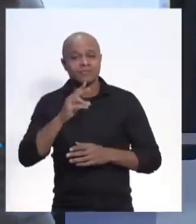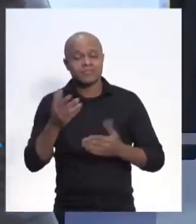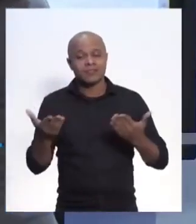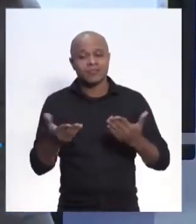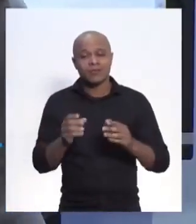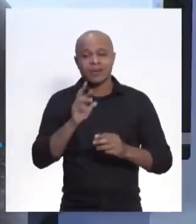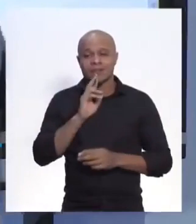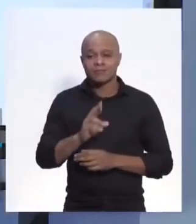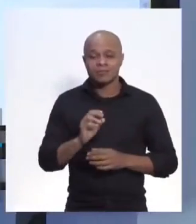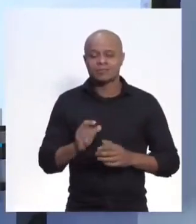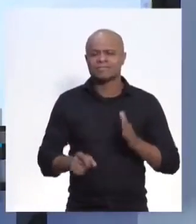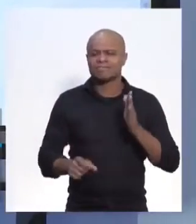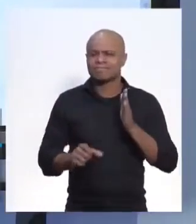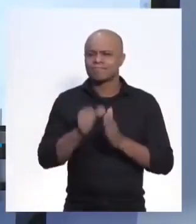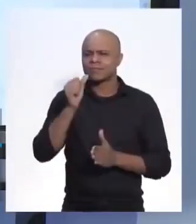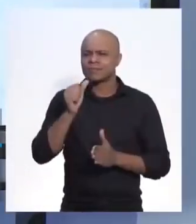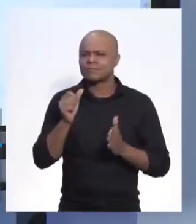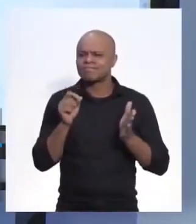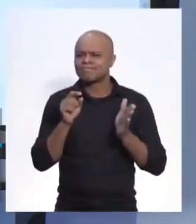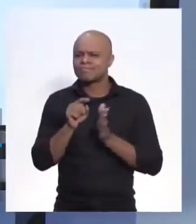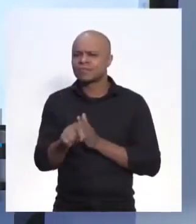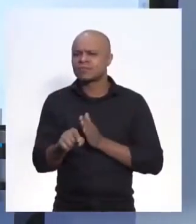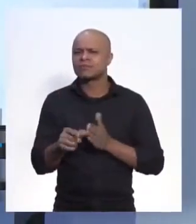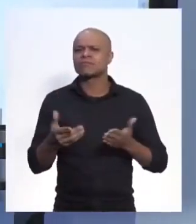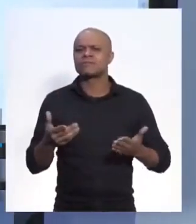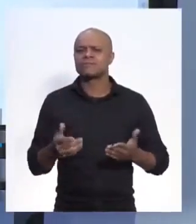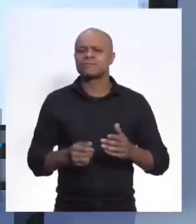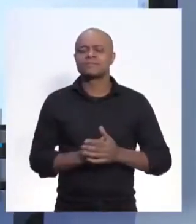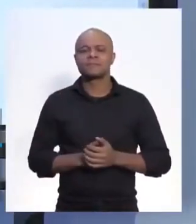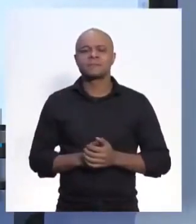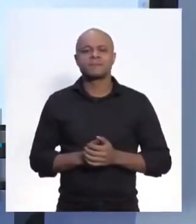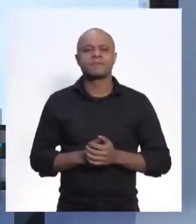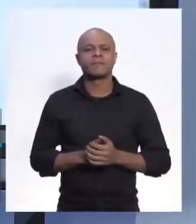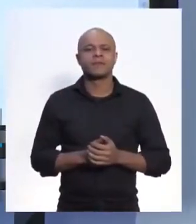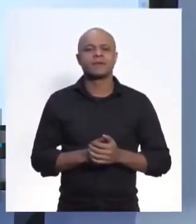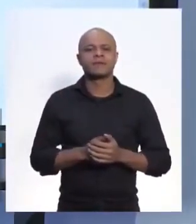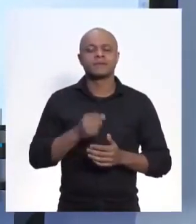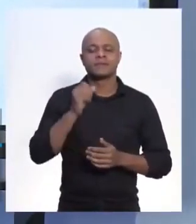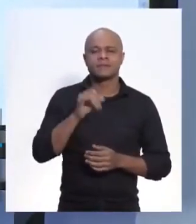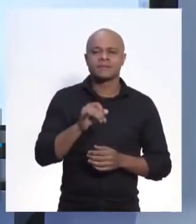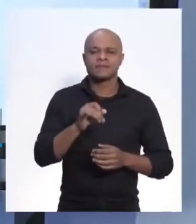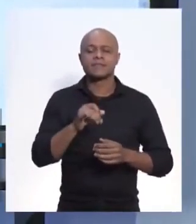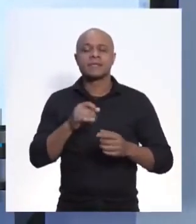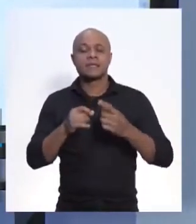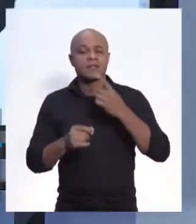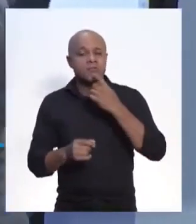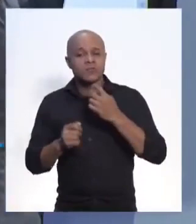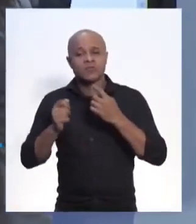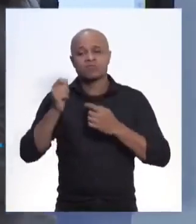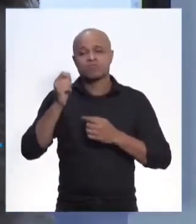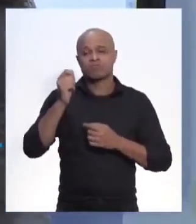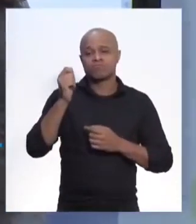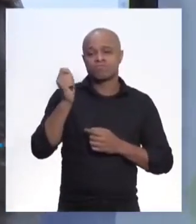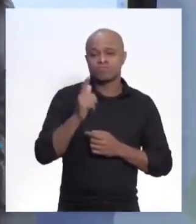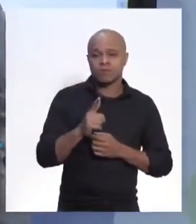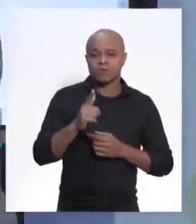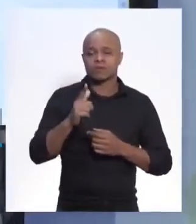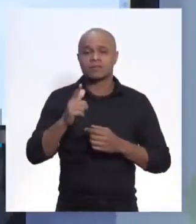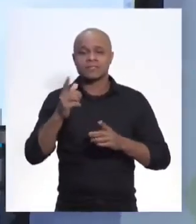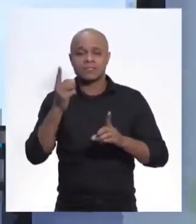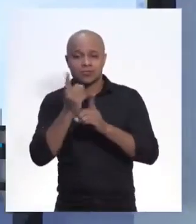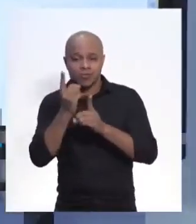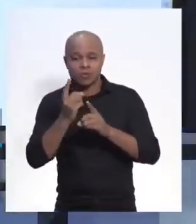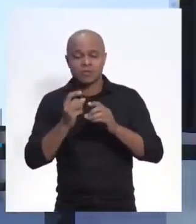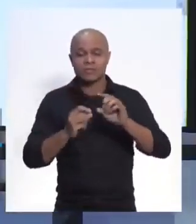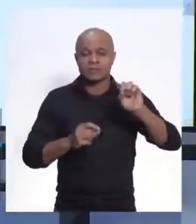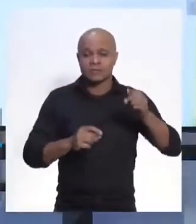A primeira pergunta era se as duas funções, a azul, que é f de x, e a vermelha, que é a g de x, se interceptam no ponto 0 e